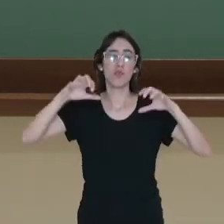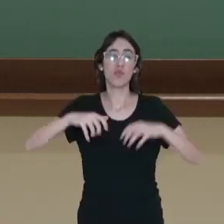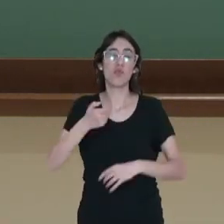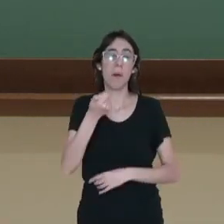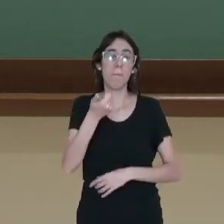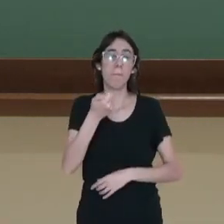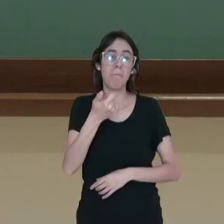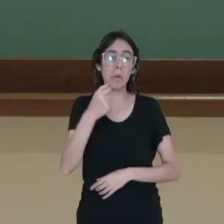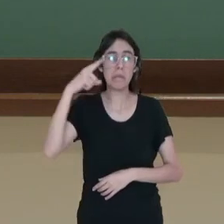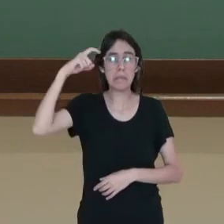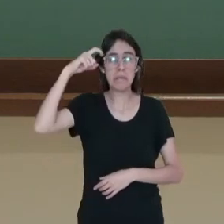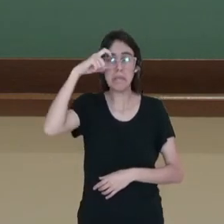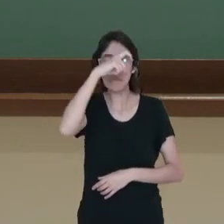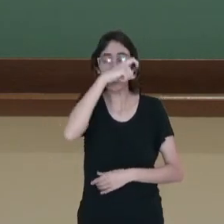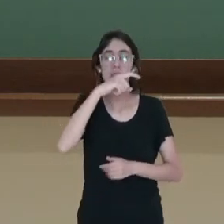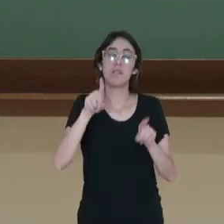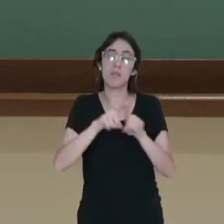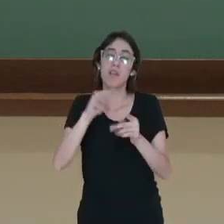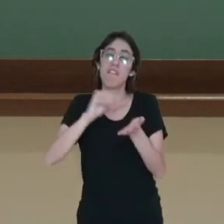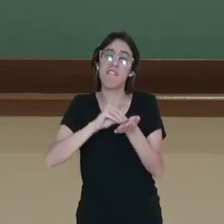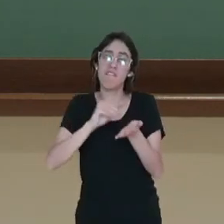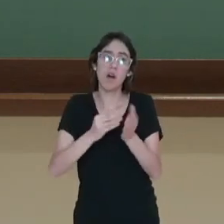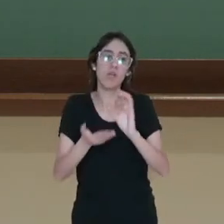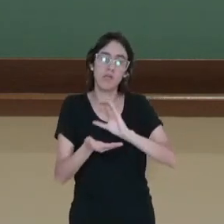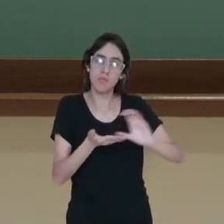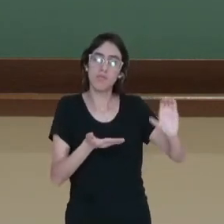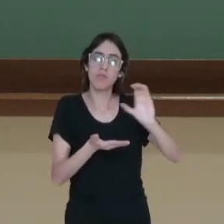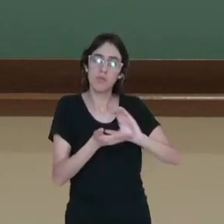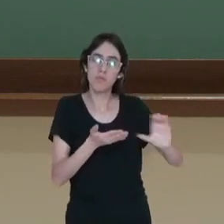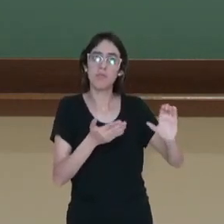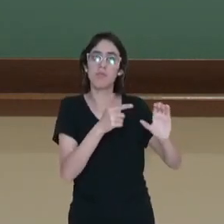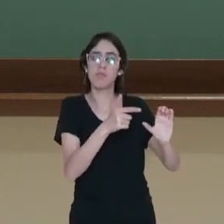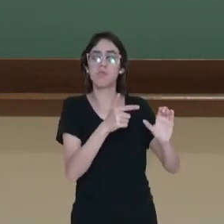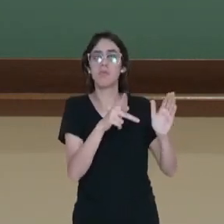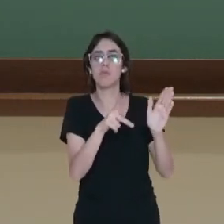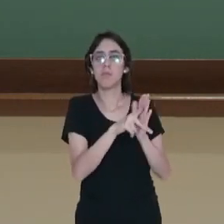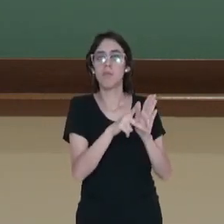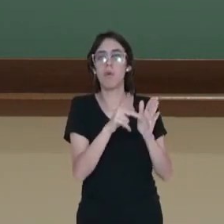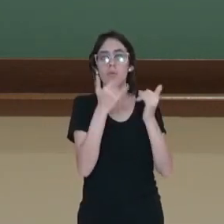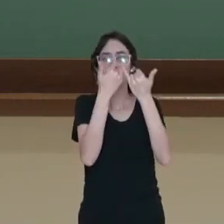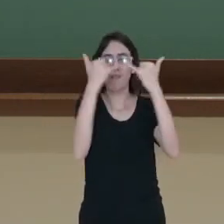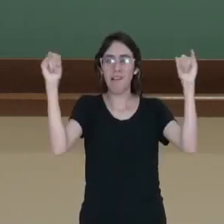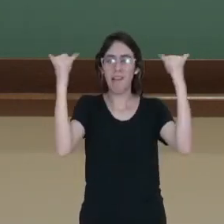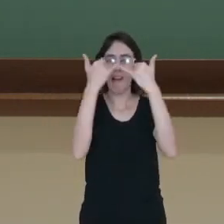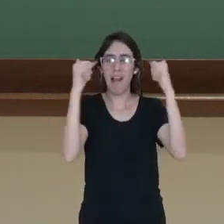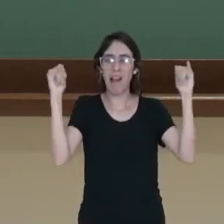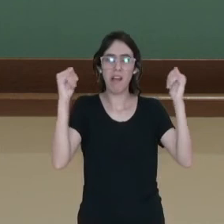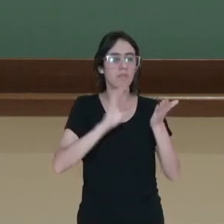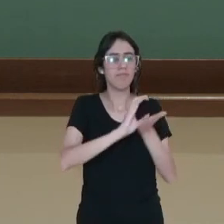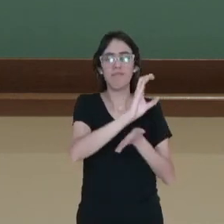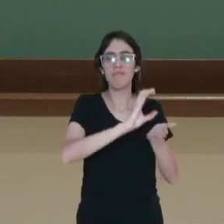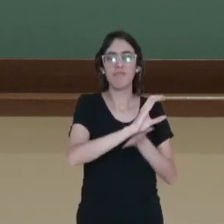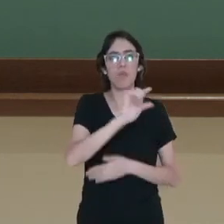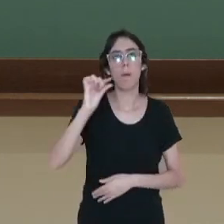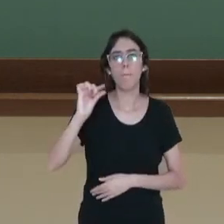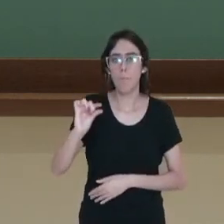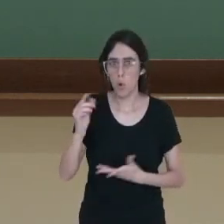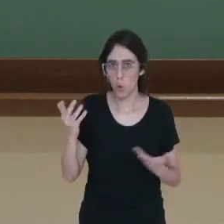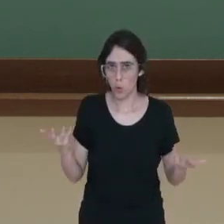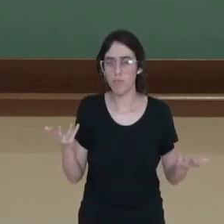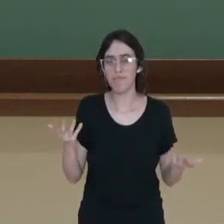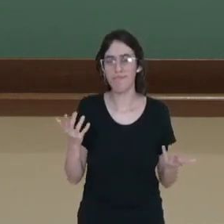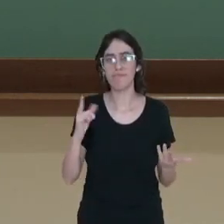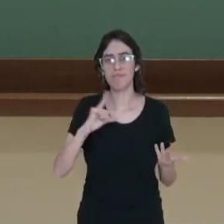à época e falta de investimento em produção em linhas de transmissão de eletricidade. Com um aumento, aí estava voltando a